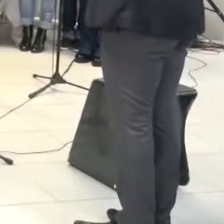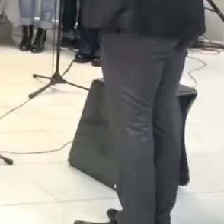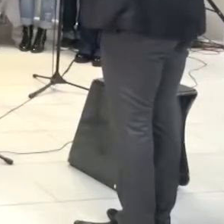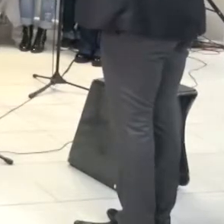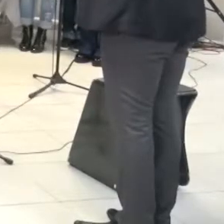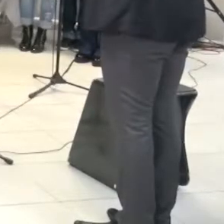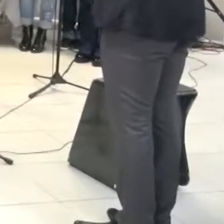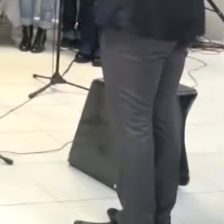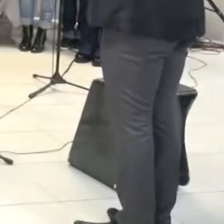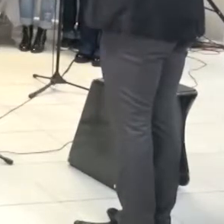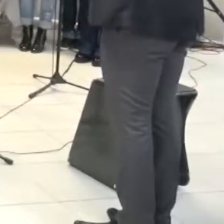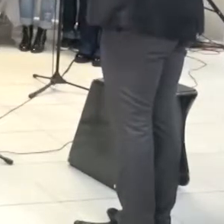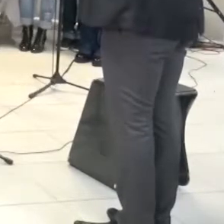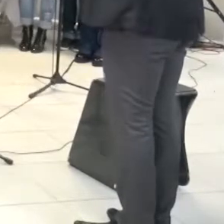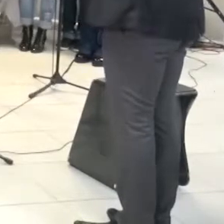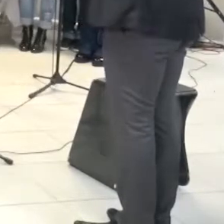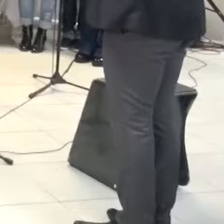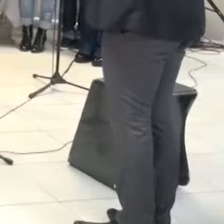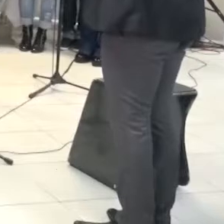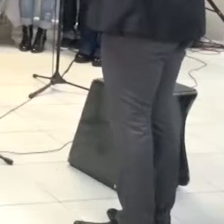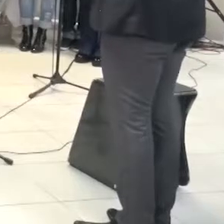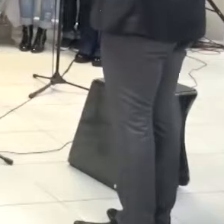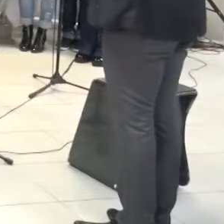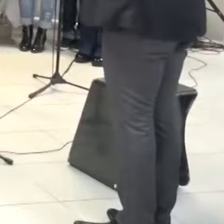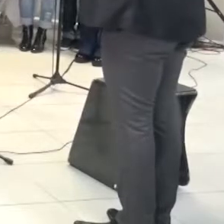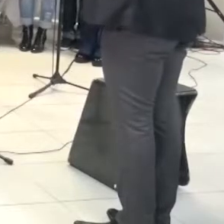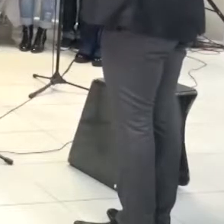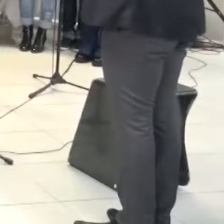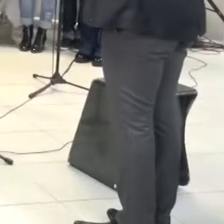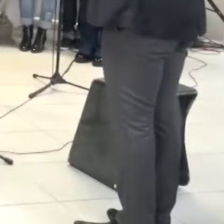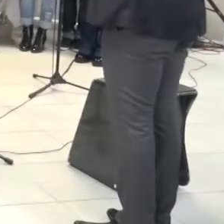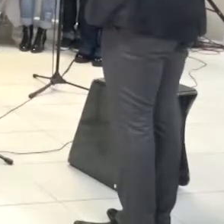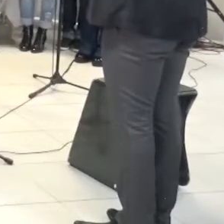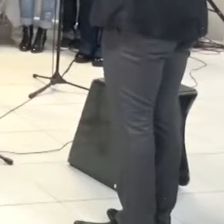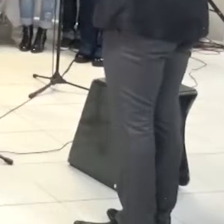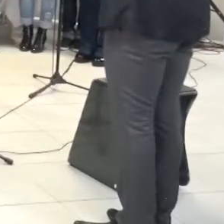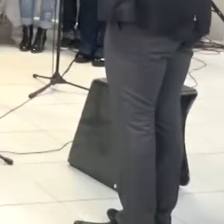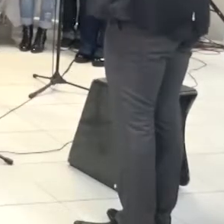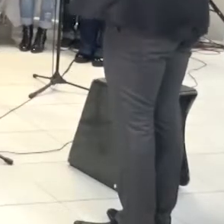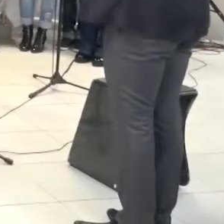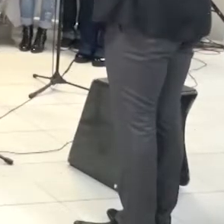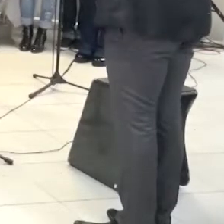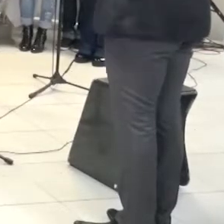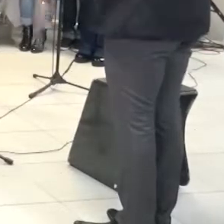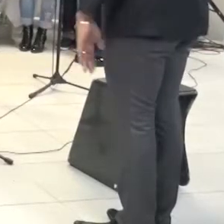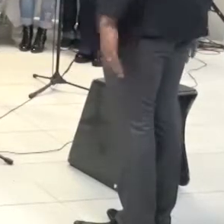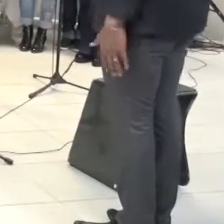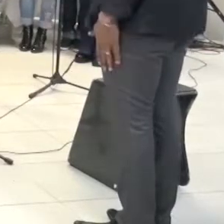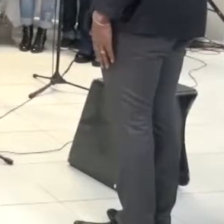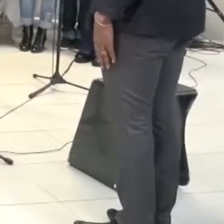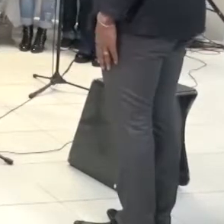amada, dos filhos deste solo és mãe gentil, Pátria amada, Brasil.